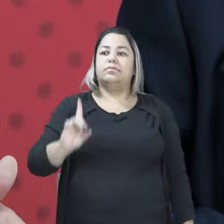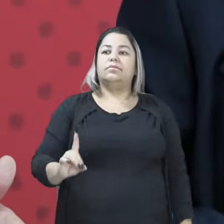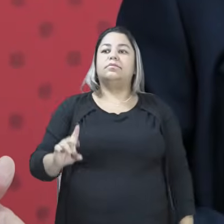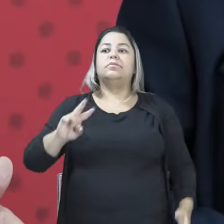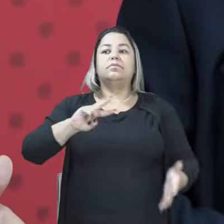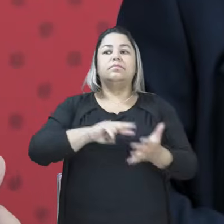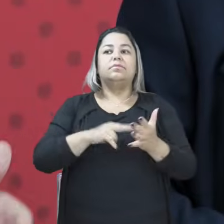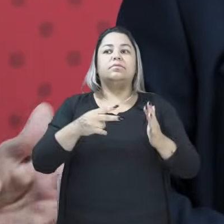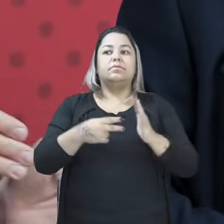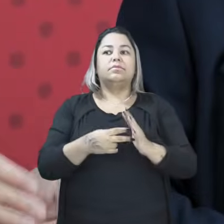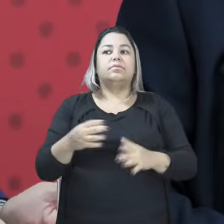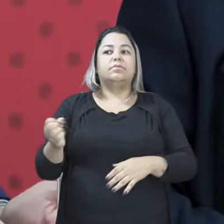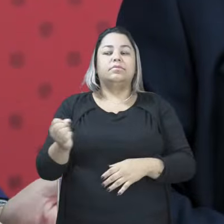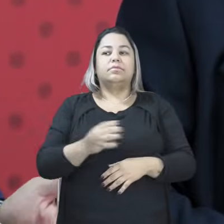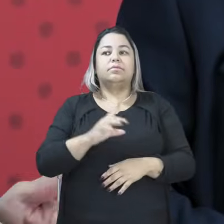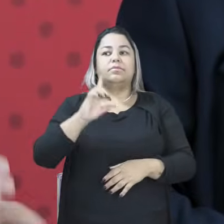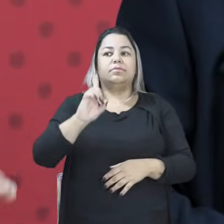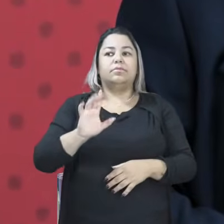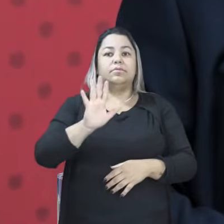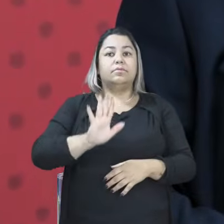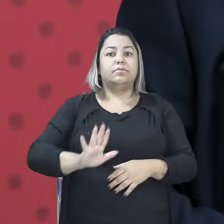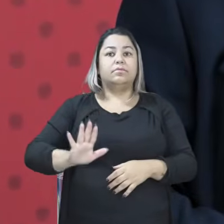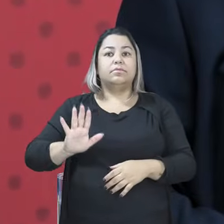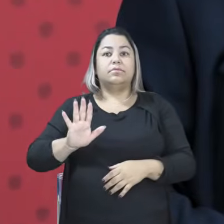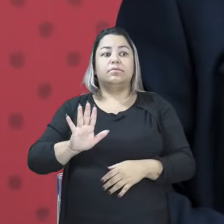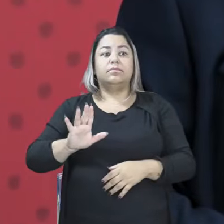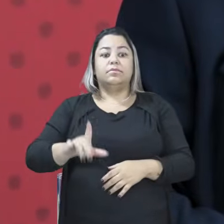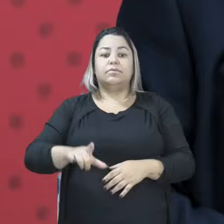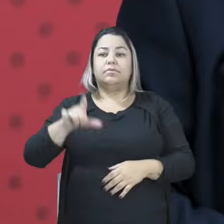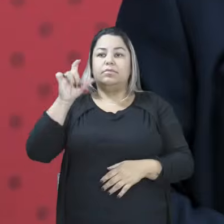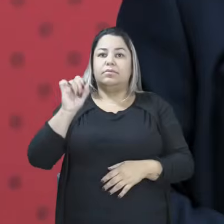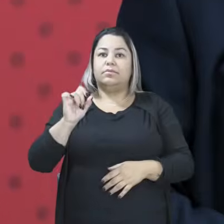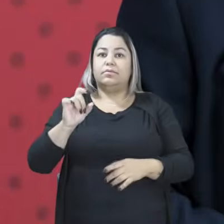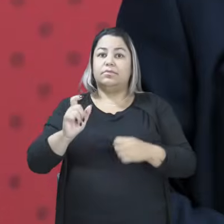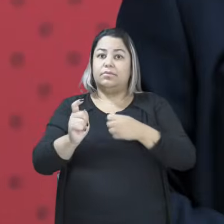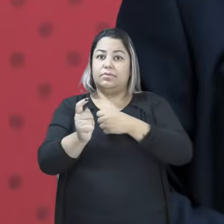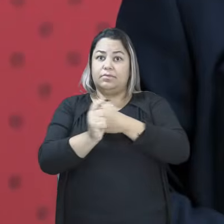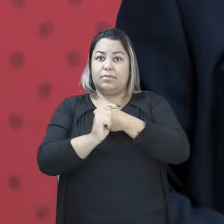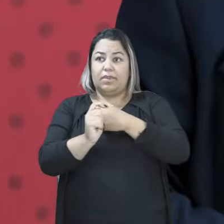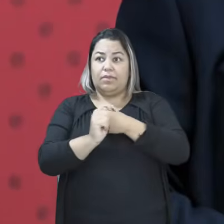novo diretório, e o novo diretório elege a nova executiva.